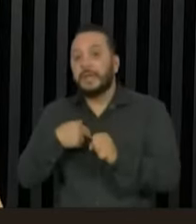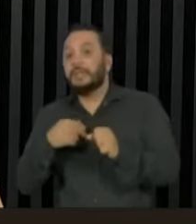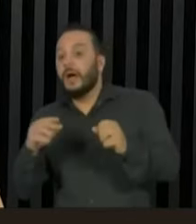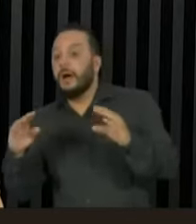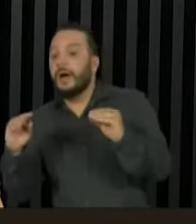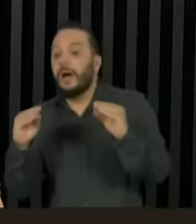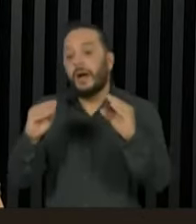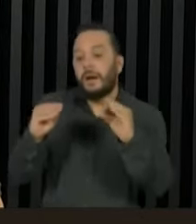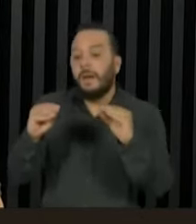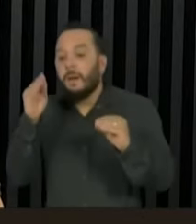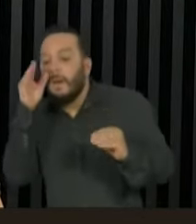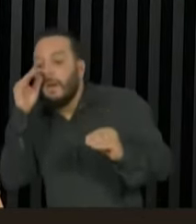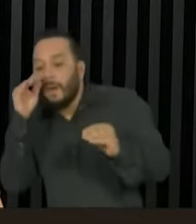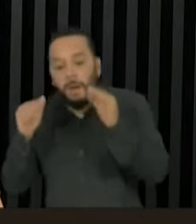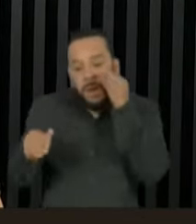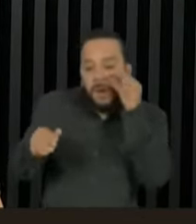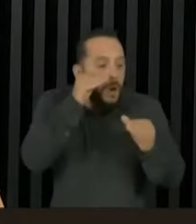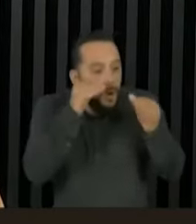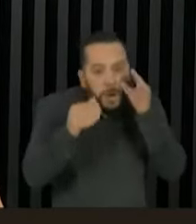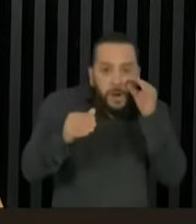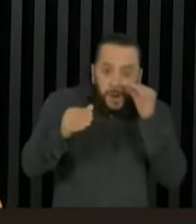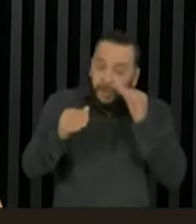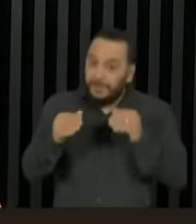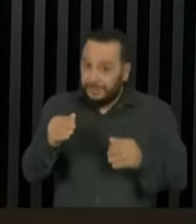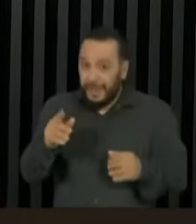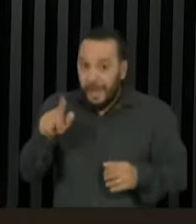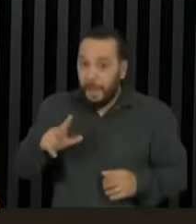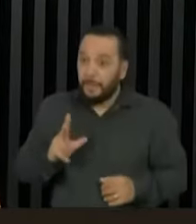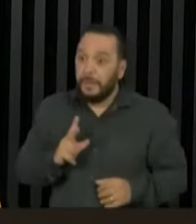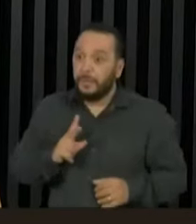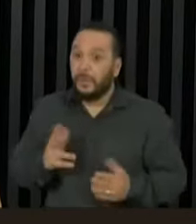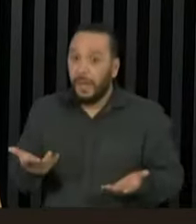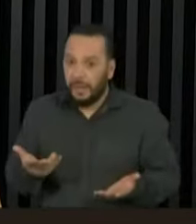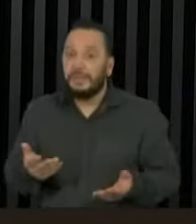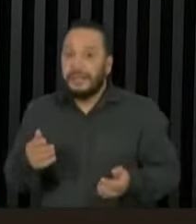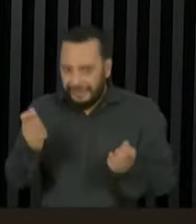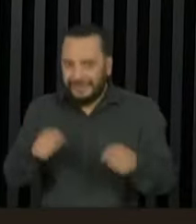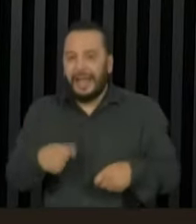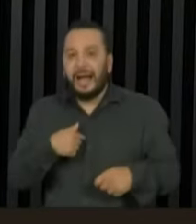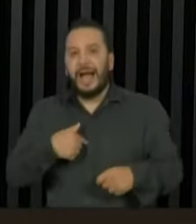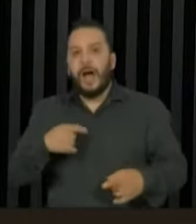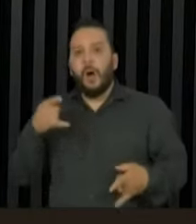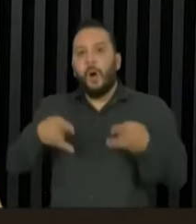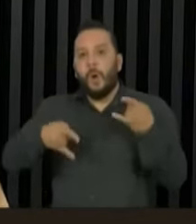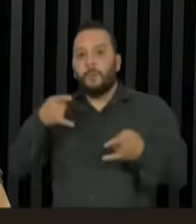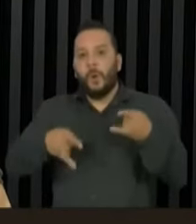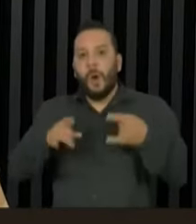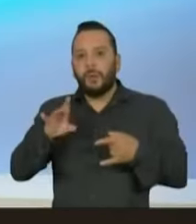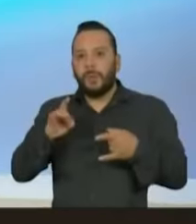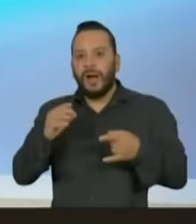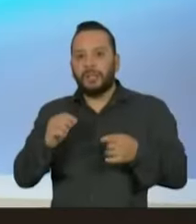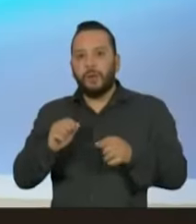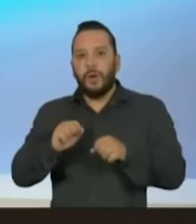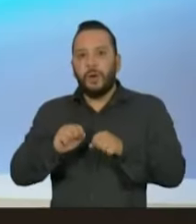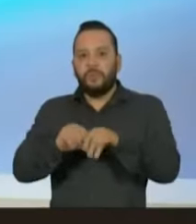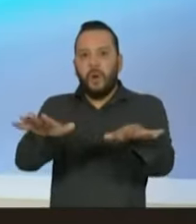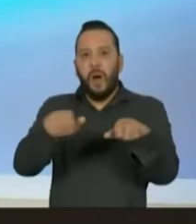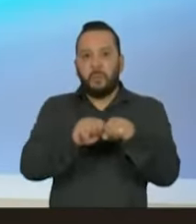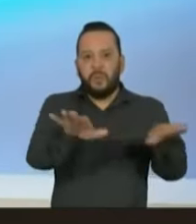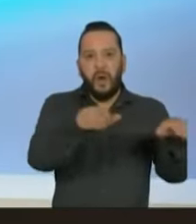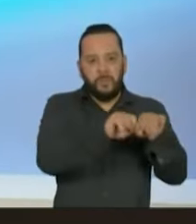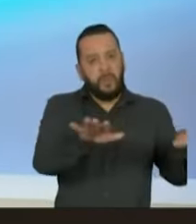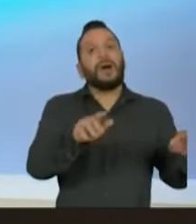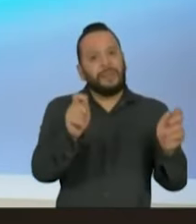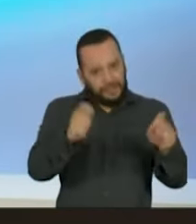e saber o que que você tá disponibilizando para as outras pessoas é possível combater os robôs do WhatsApp mas e o boca boca do WhatsApp que compartilha essas